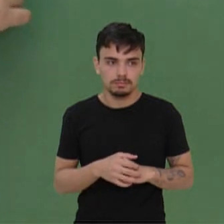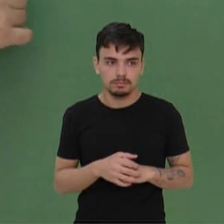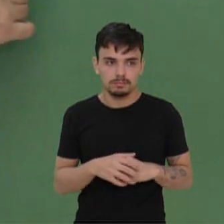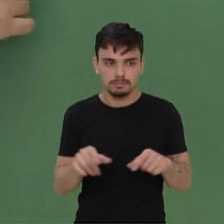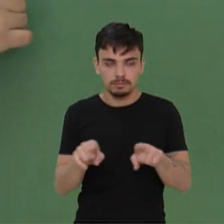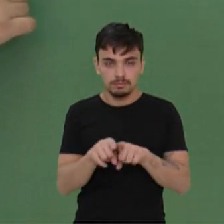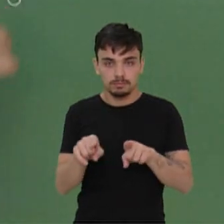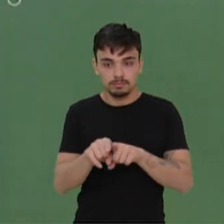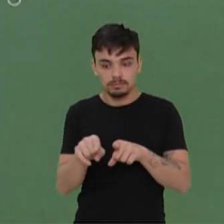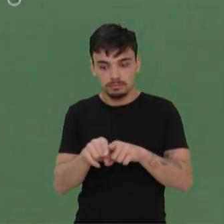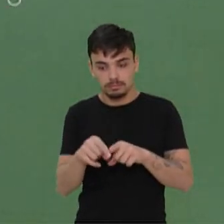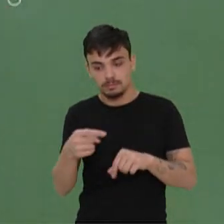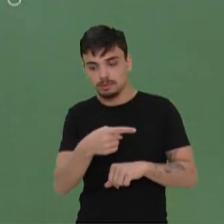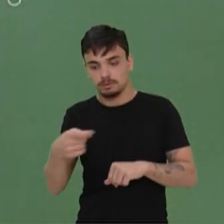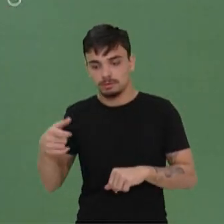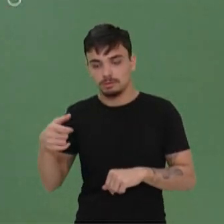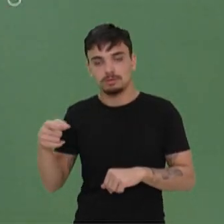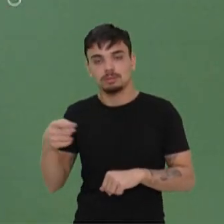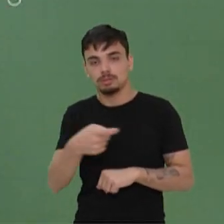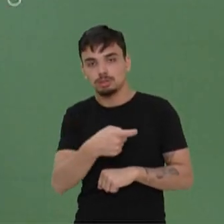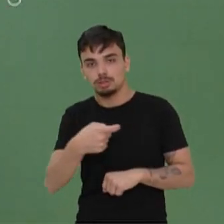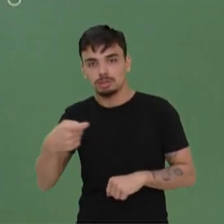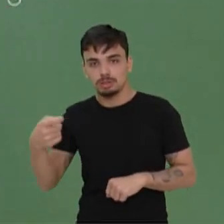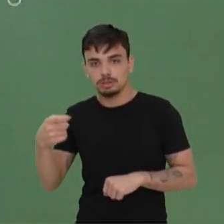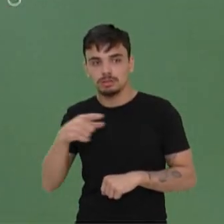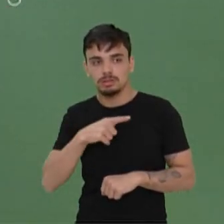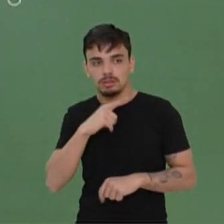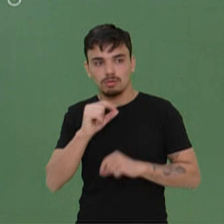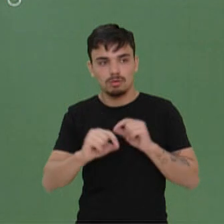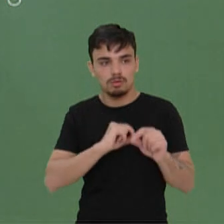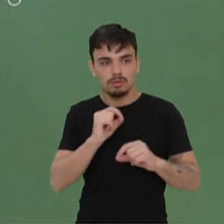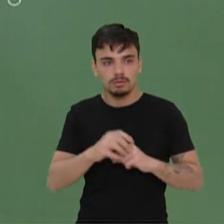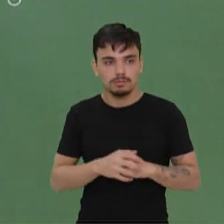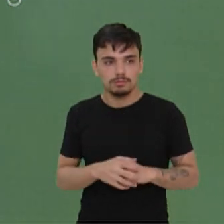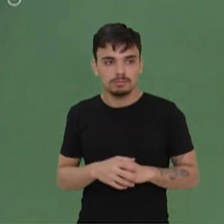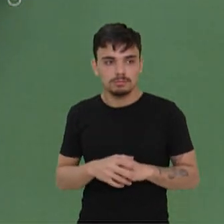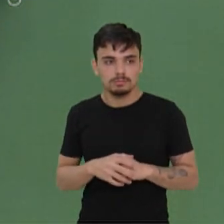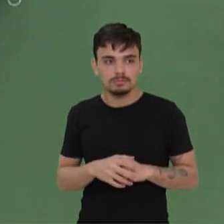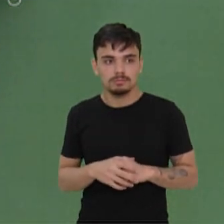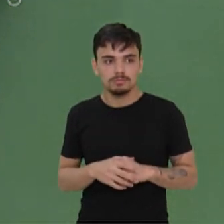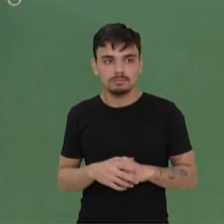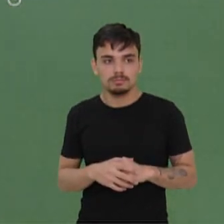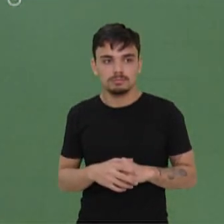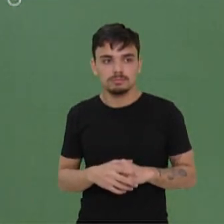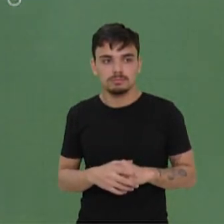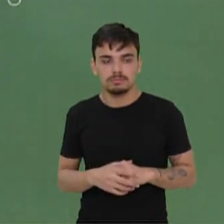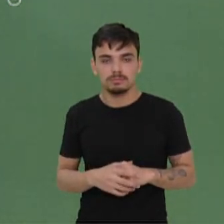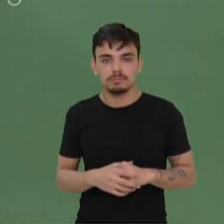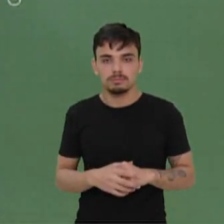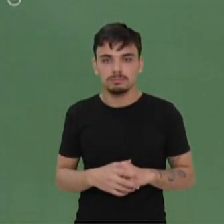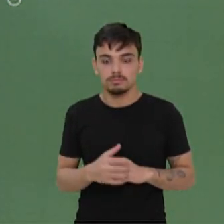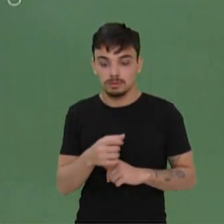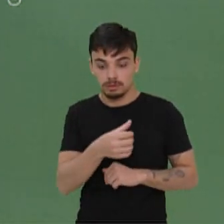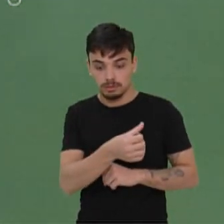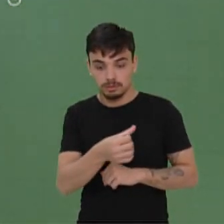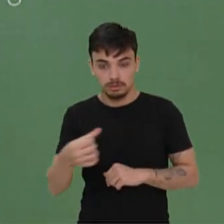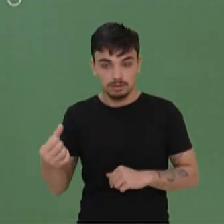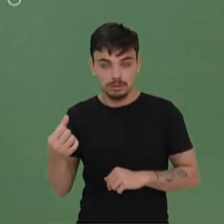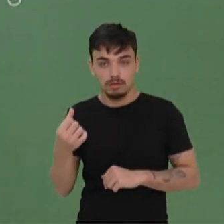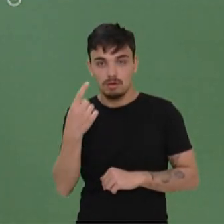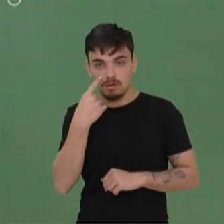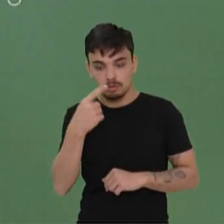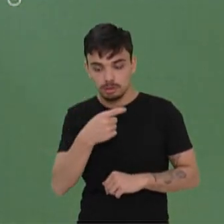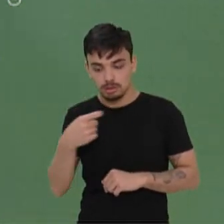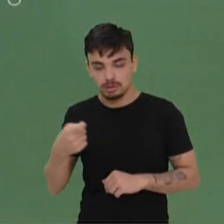do eixo x esteja aqui, ó, né, o 6. O 6 são 3 unidades para a direita, concorda comigo? Se o x